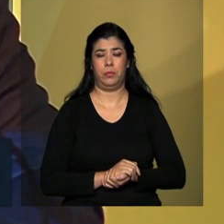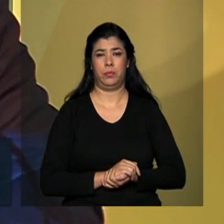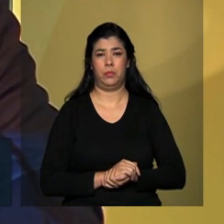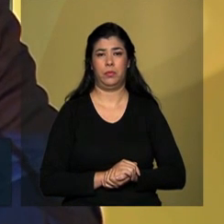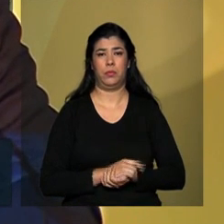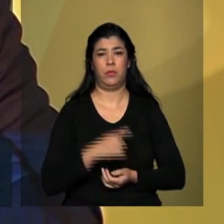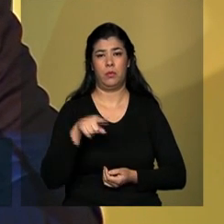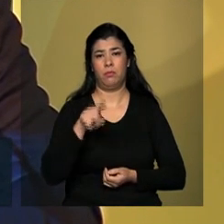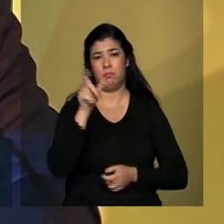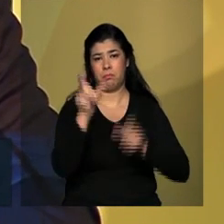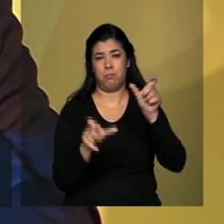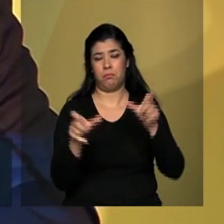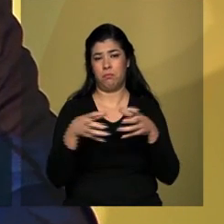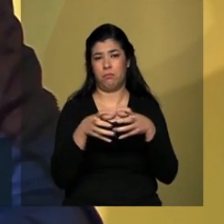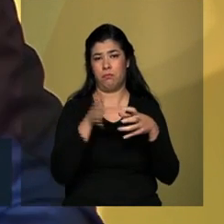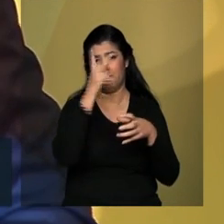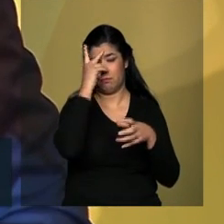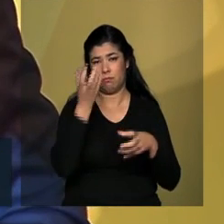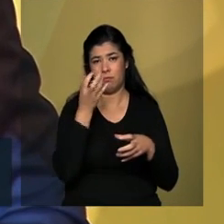o investidor.